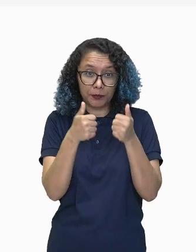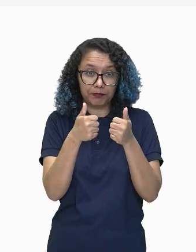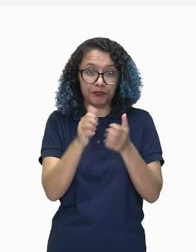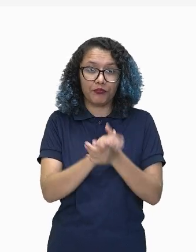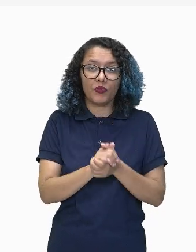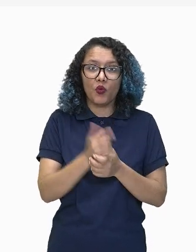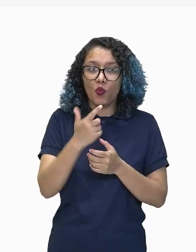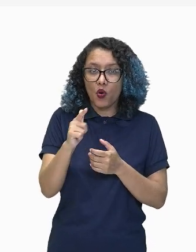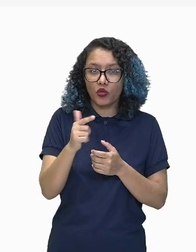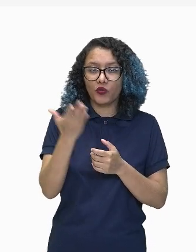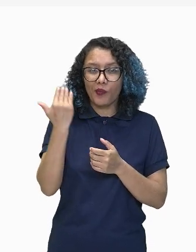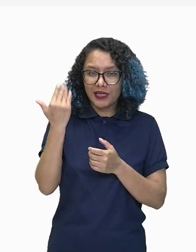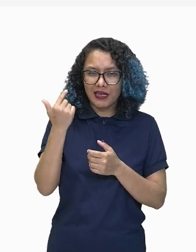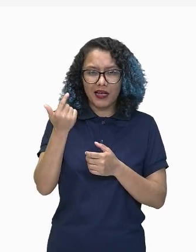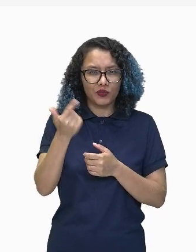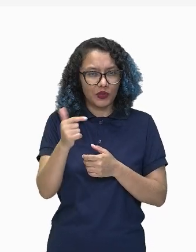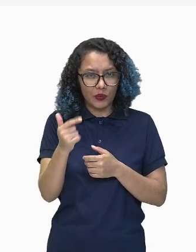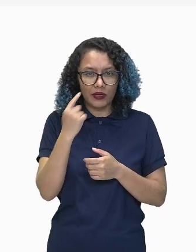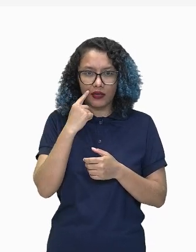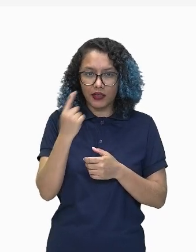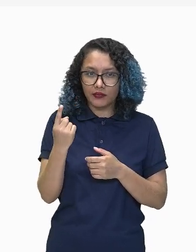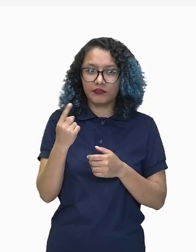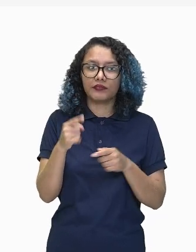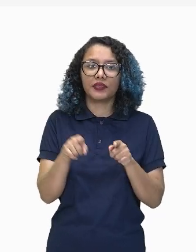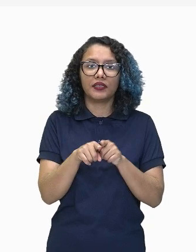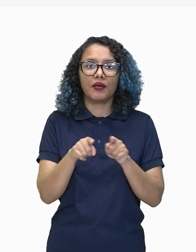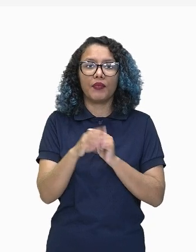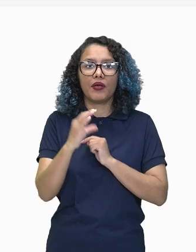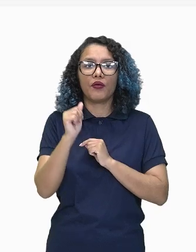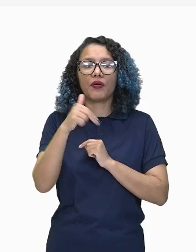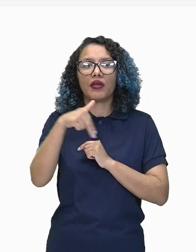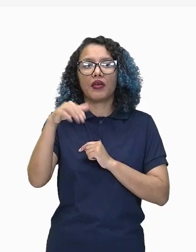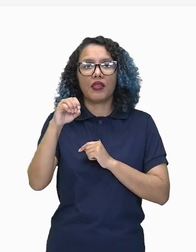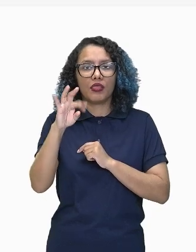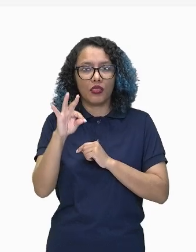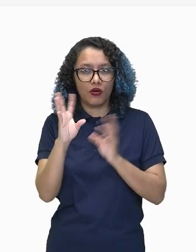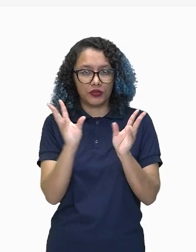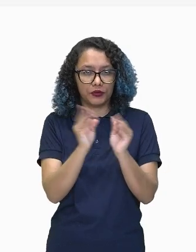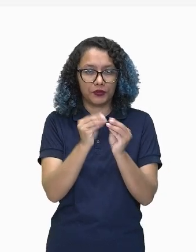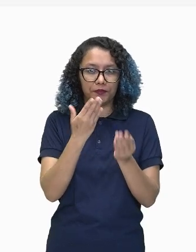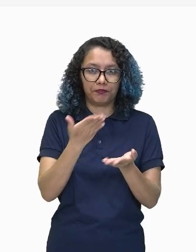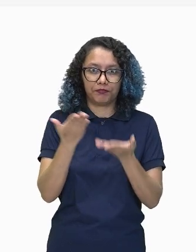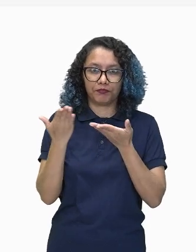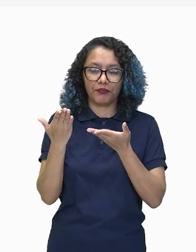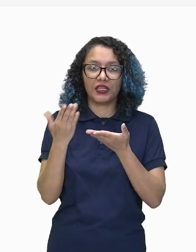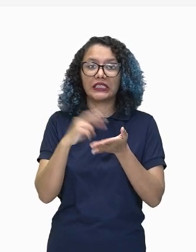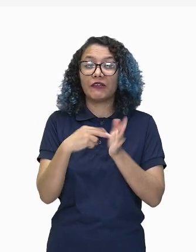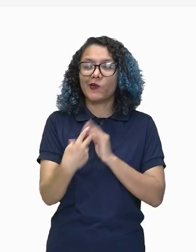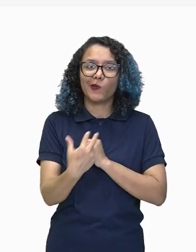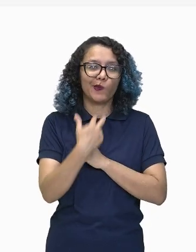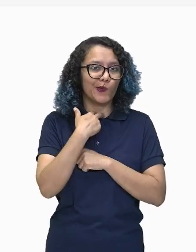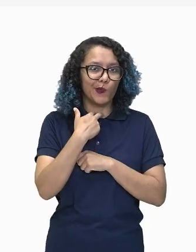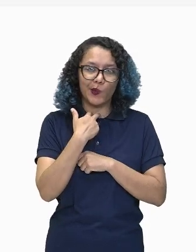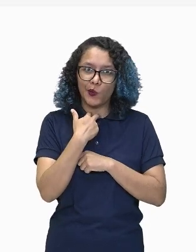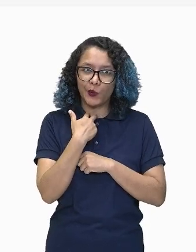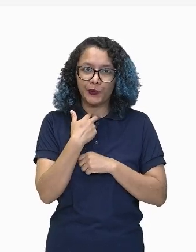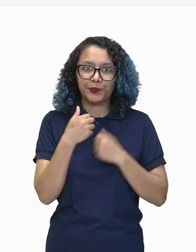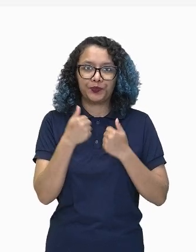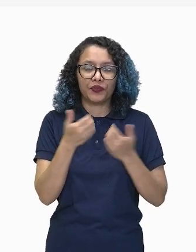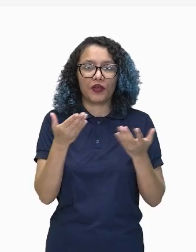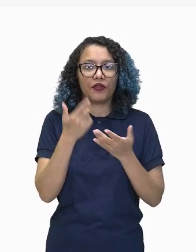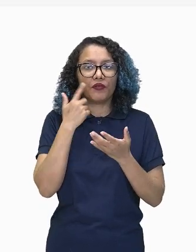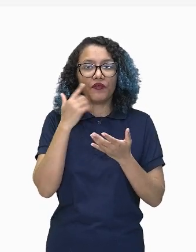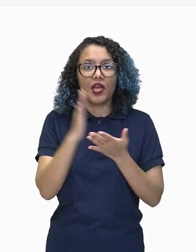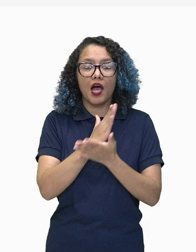não tinha no passado. O cannot, que contraído é can't, e não pode significa. Agora vamos